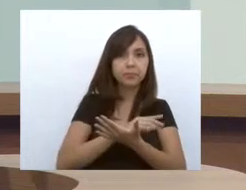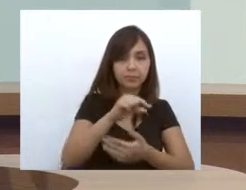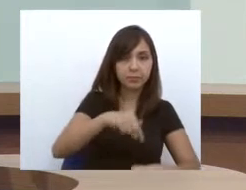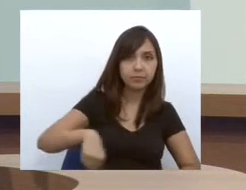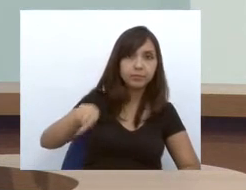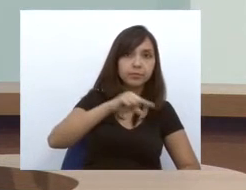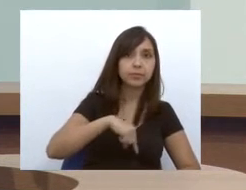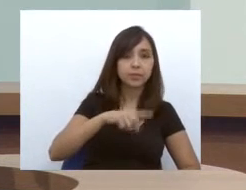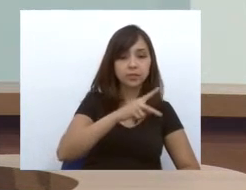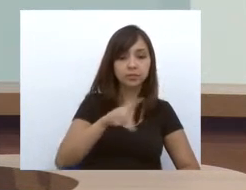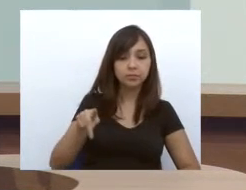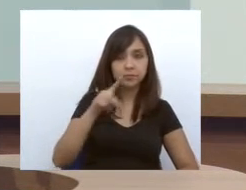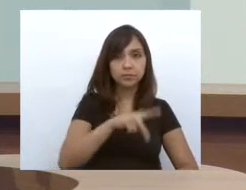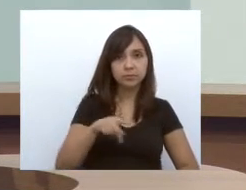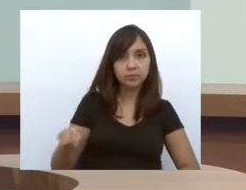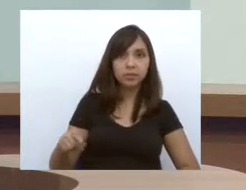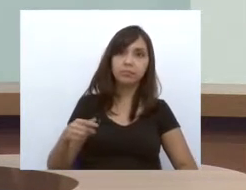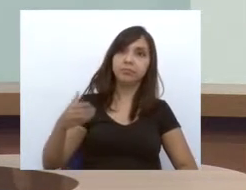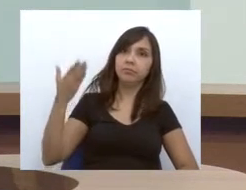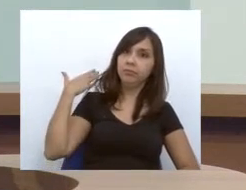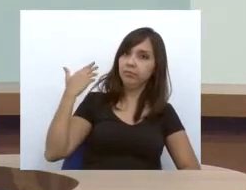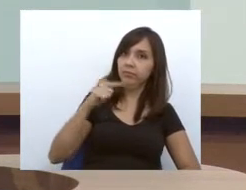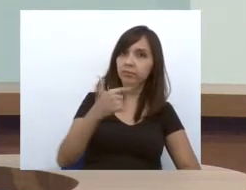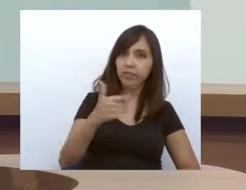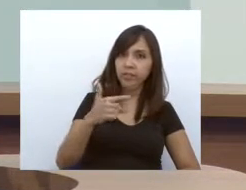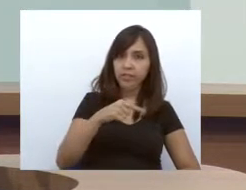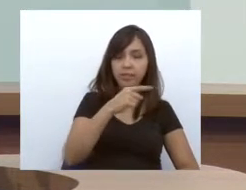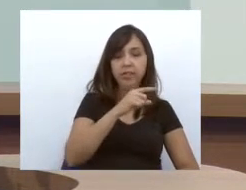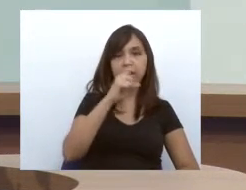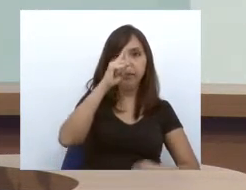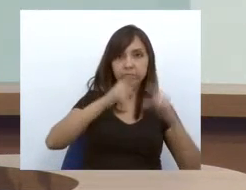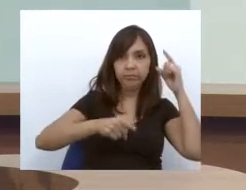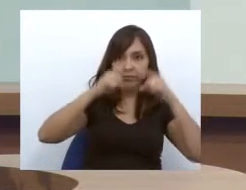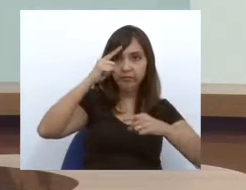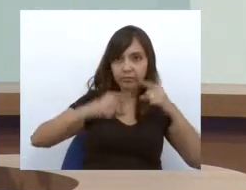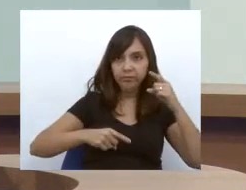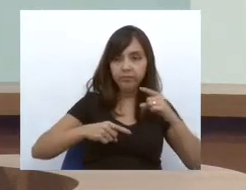professores, quando não tivermos mais um mandato,